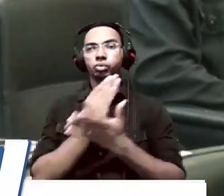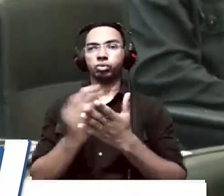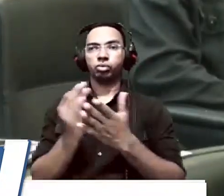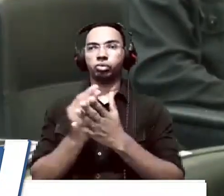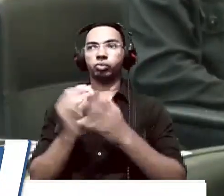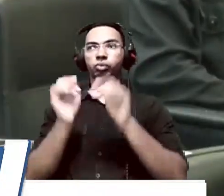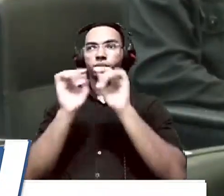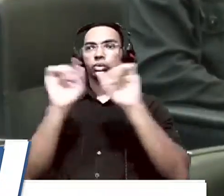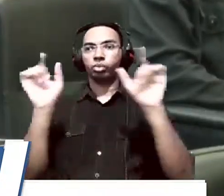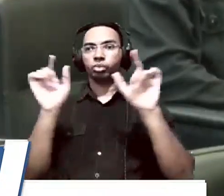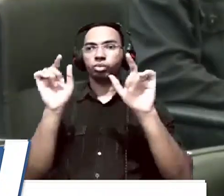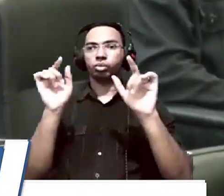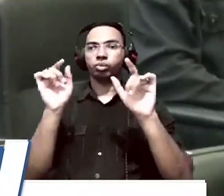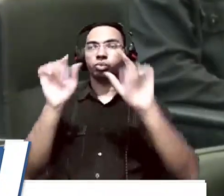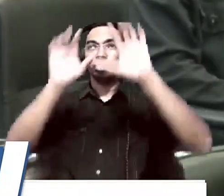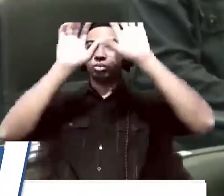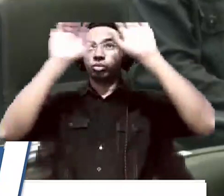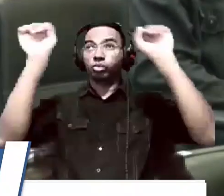é que a prefeitura